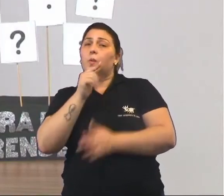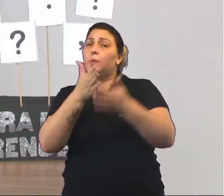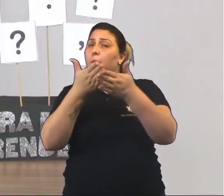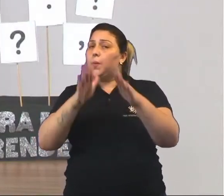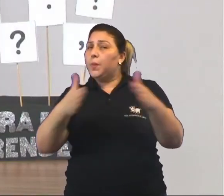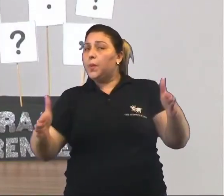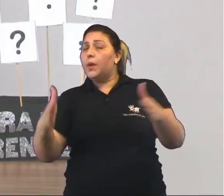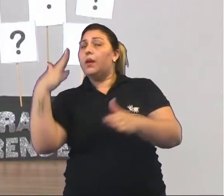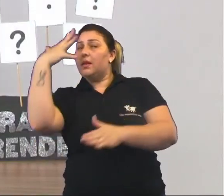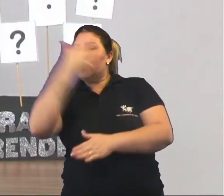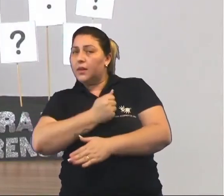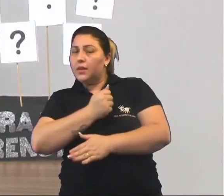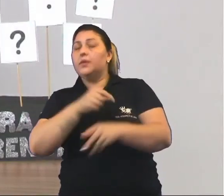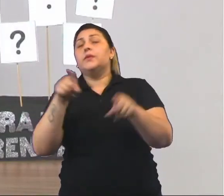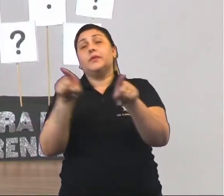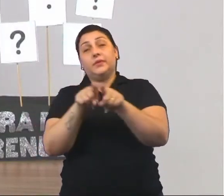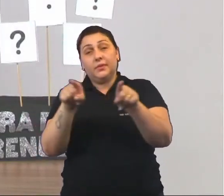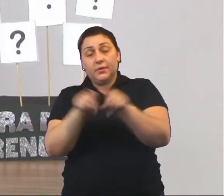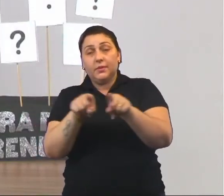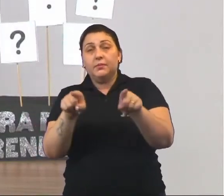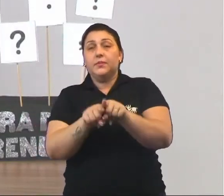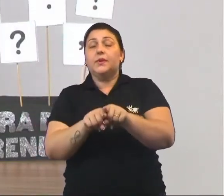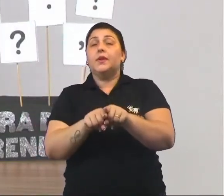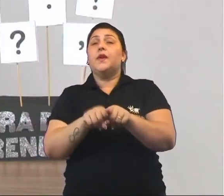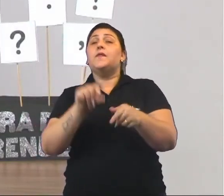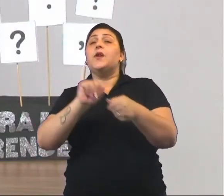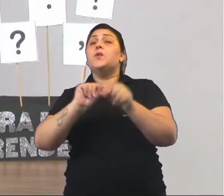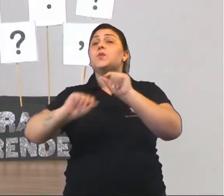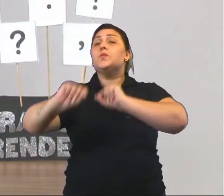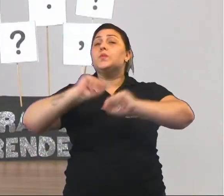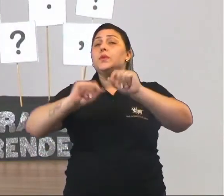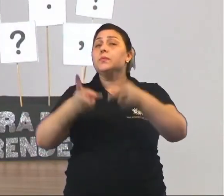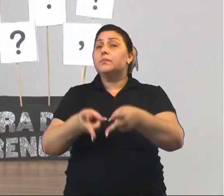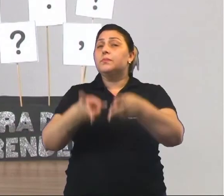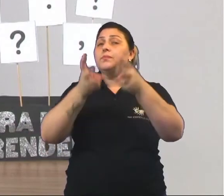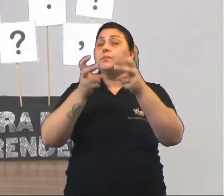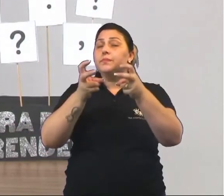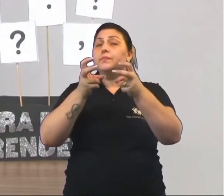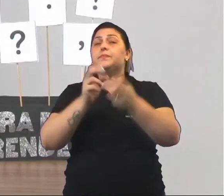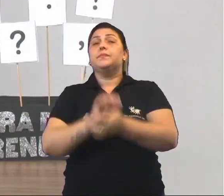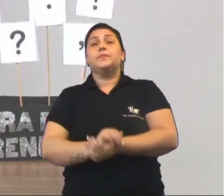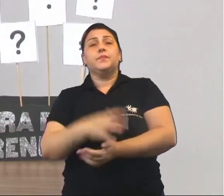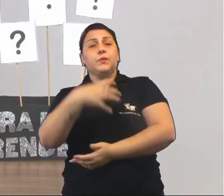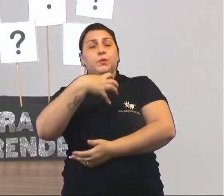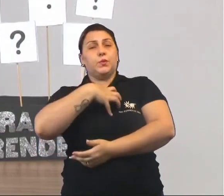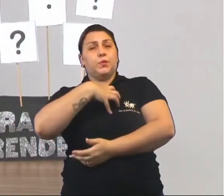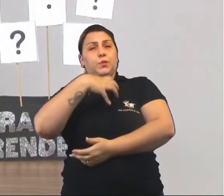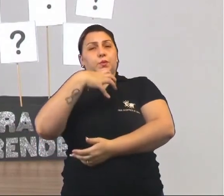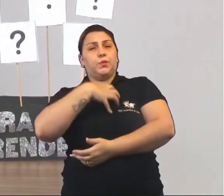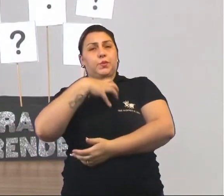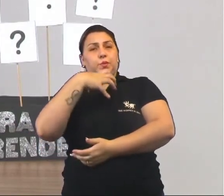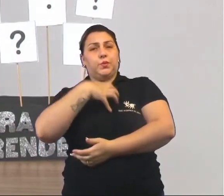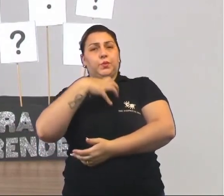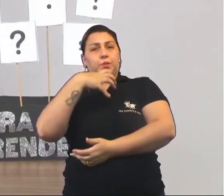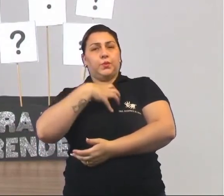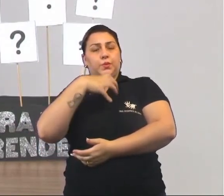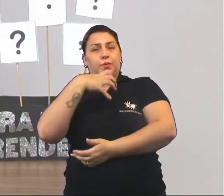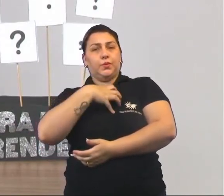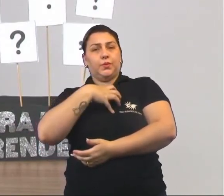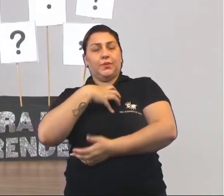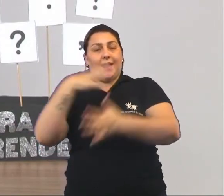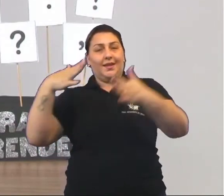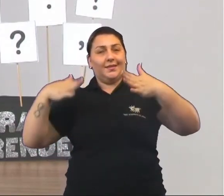lindo. E além de uma afirmação, ela faz também o quê? A gente percebe aqui um sentimento de contemplação,